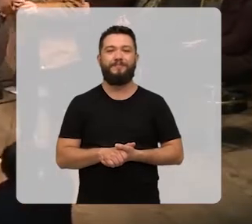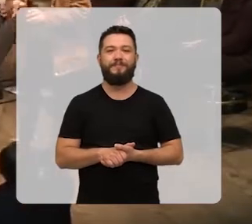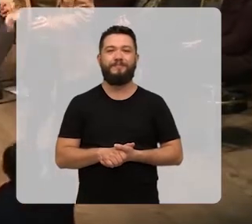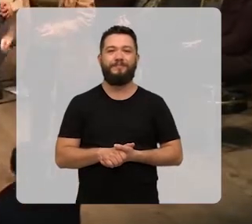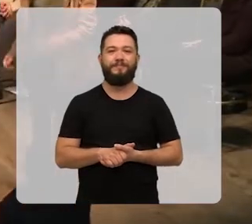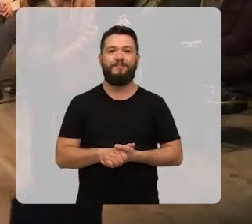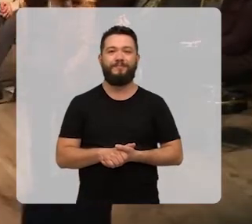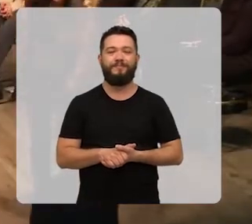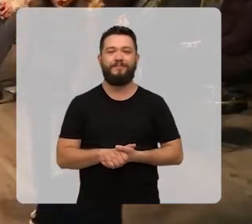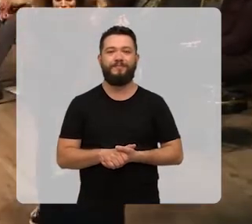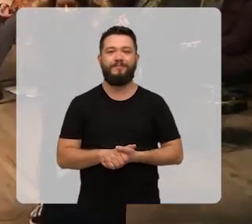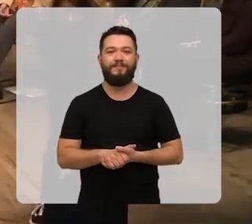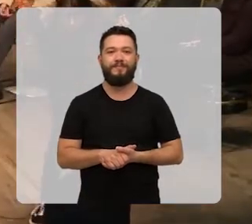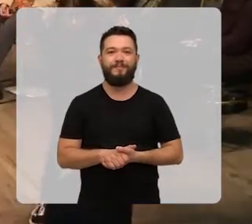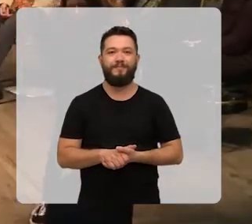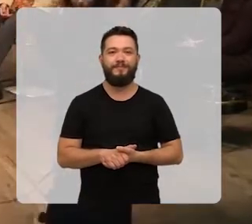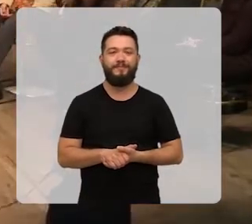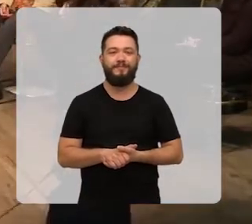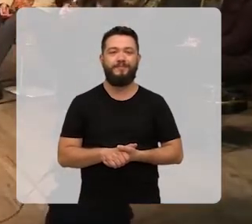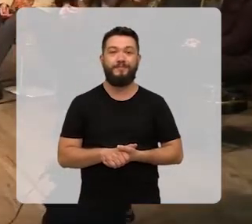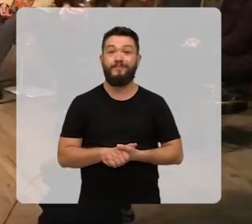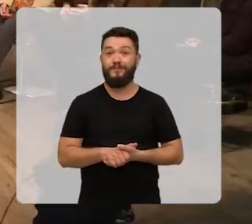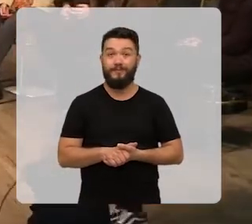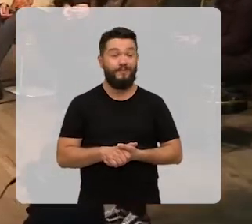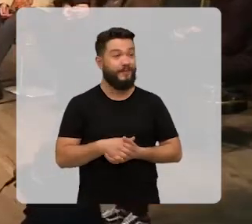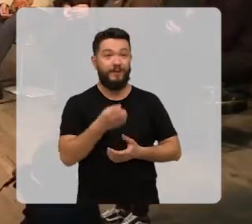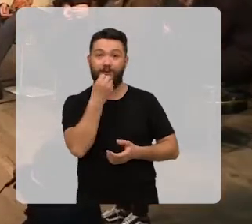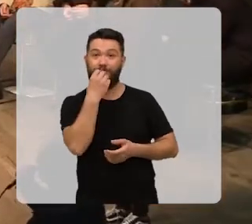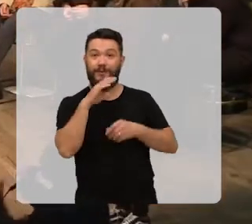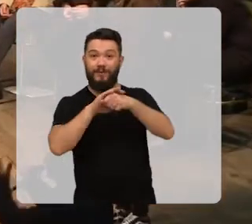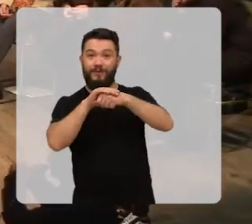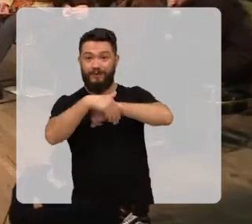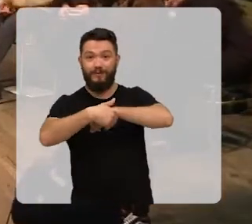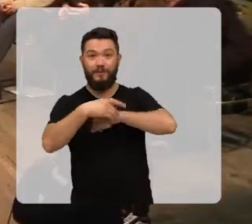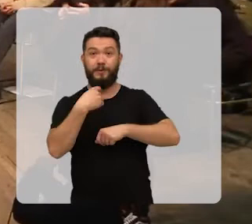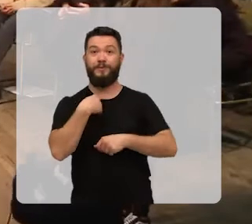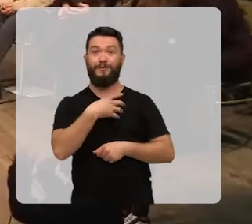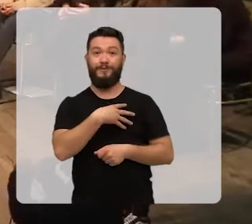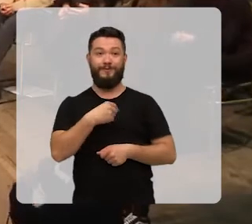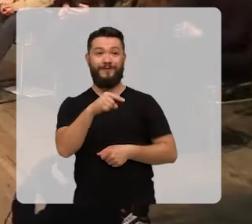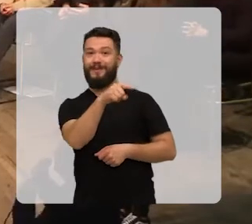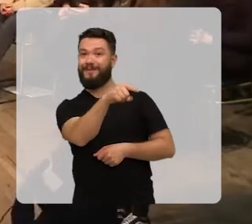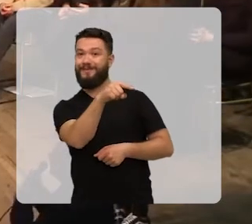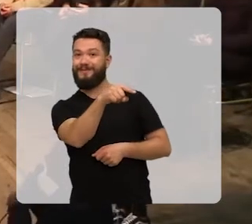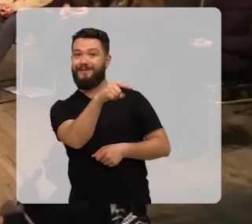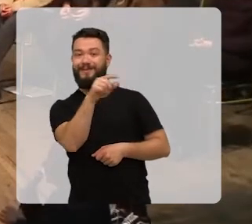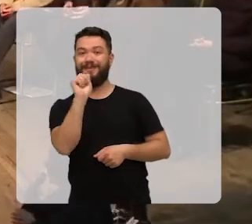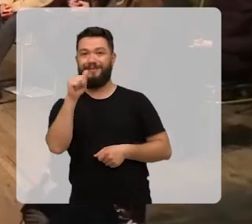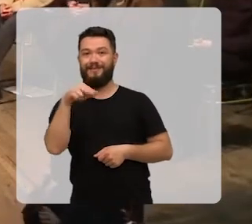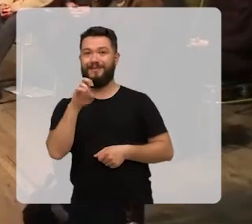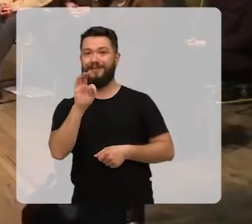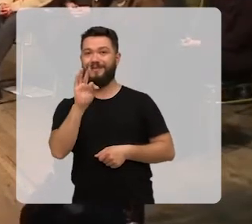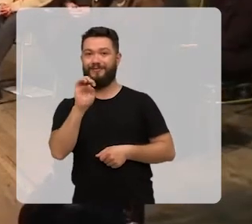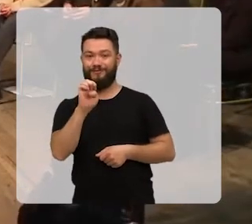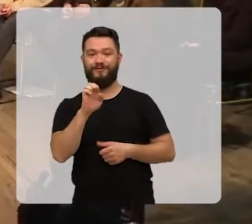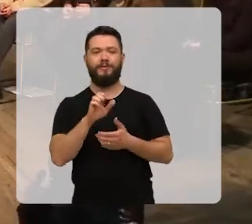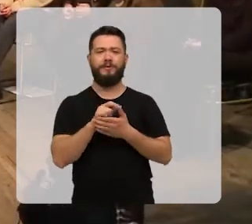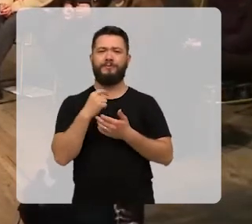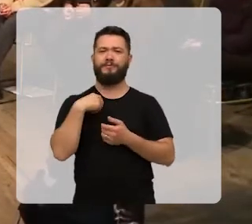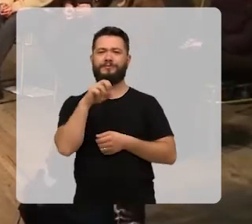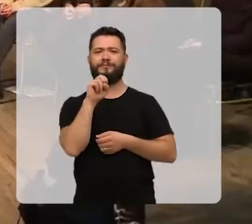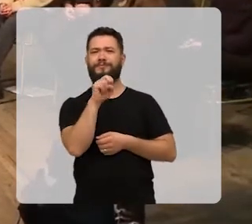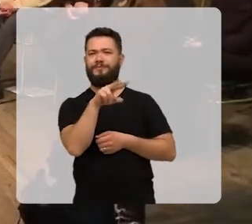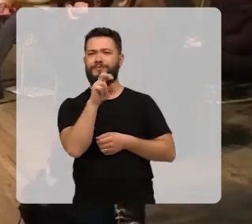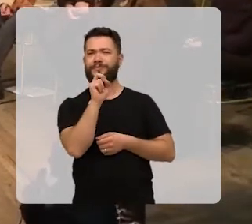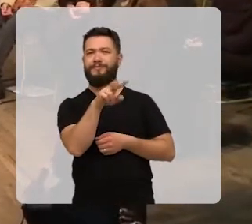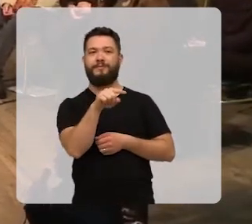Boa noite a todos eu sou o filho da Nanete e eu eu vejo algumas palestras